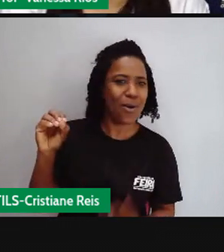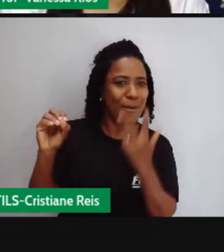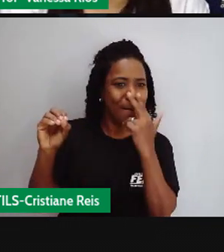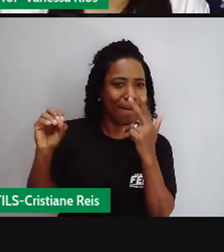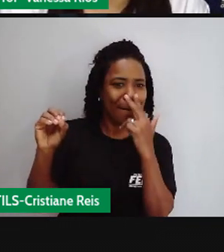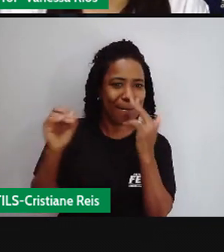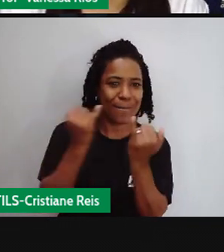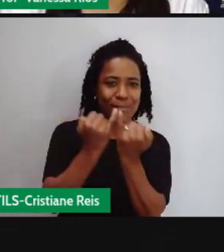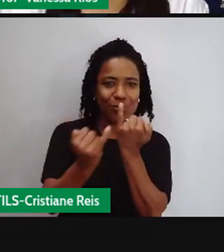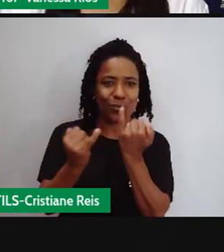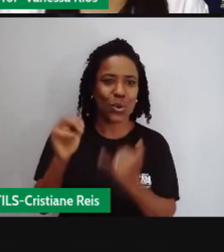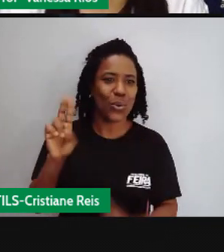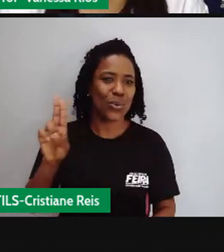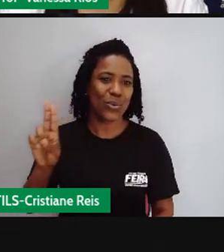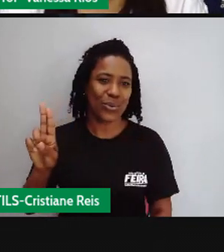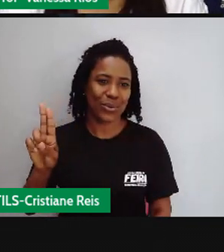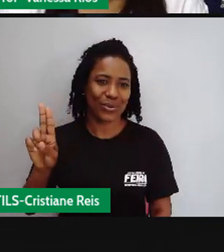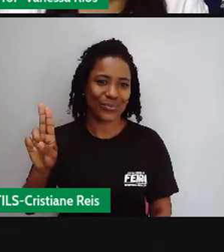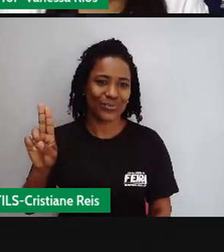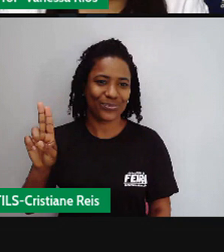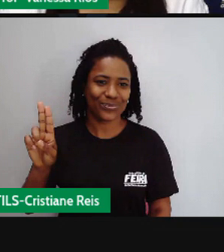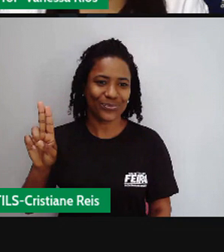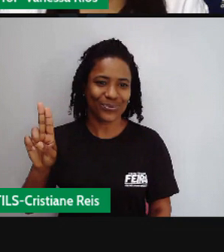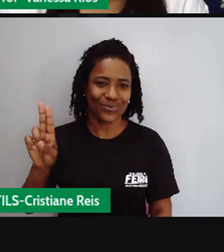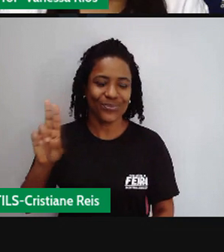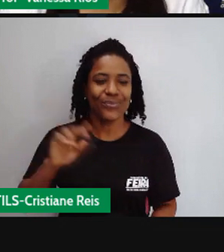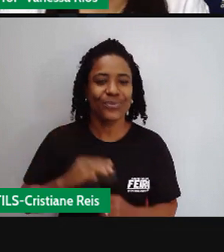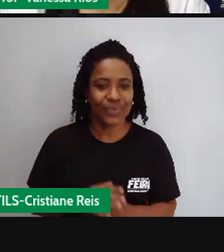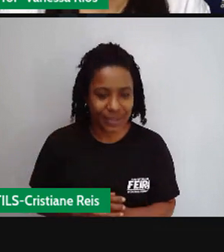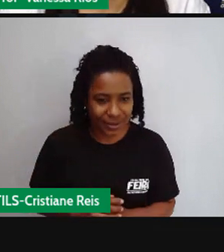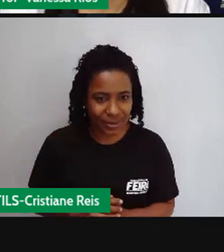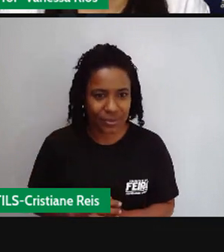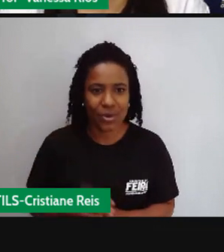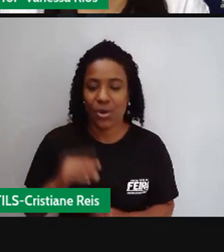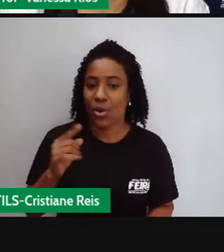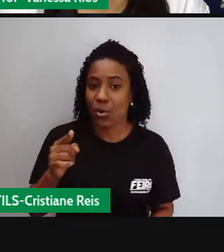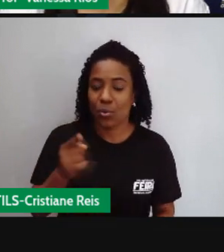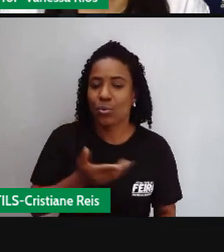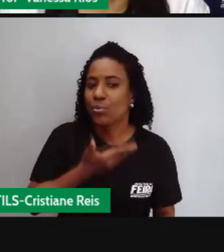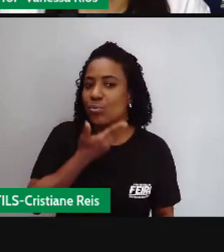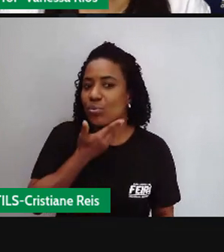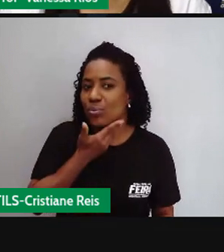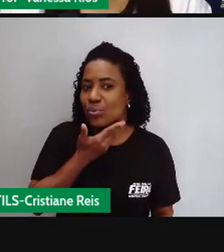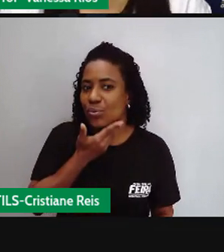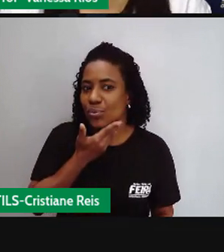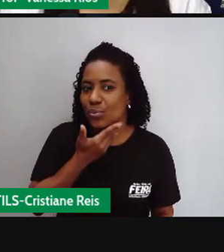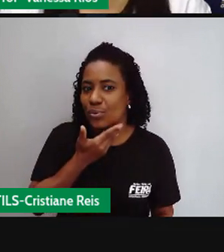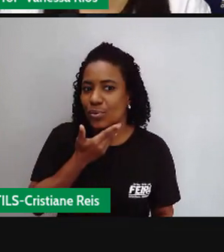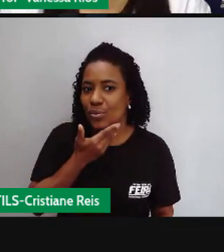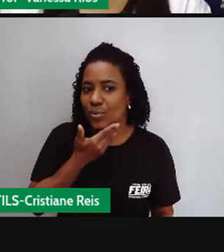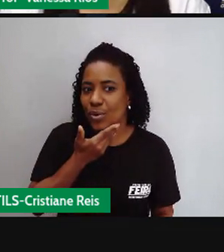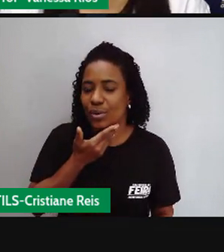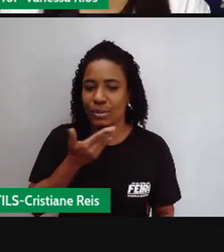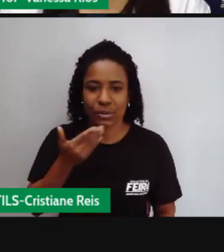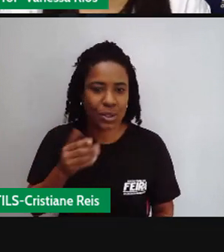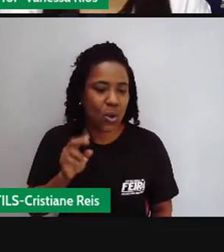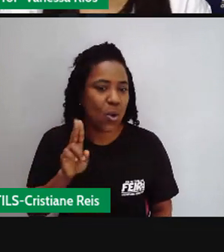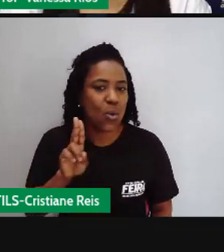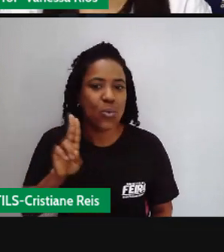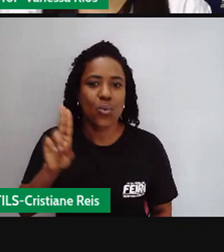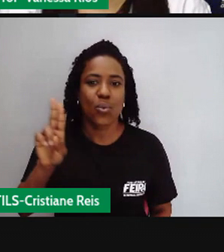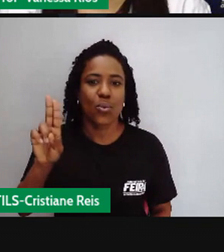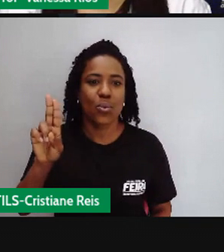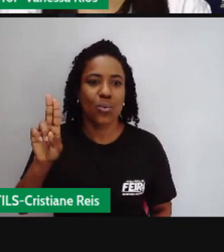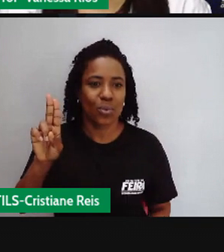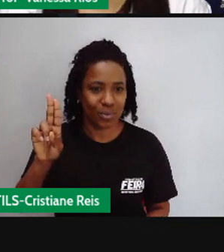Então, normalmente, o som U, átono, escreve-se O no final da palavra. Então,